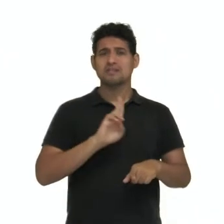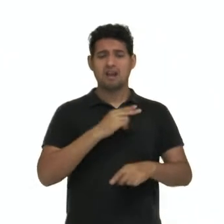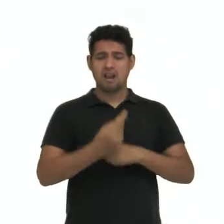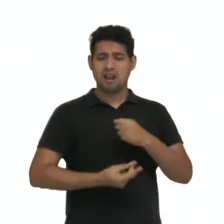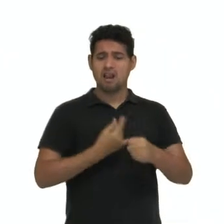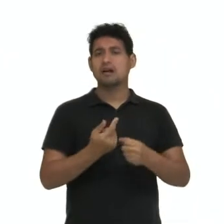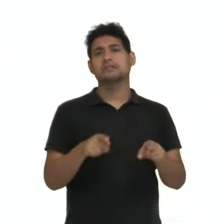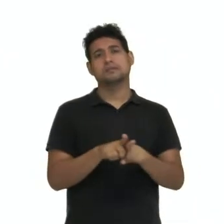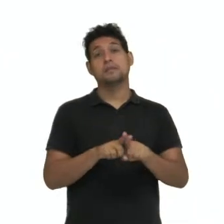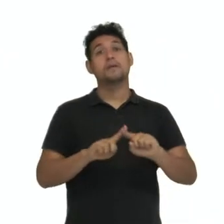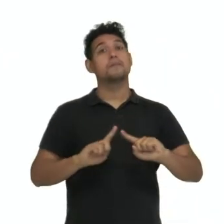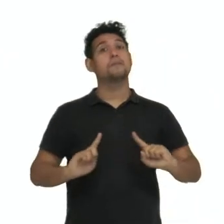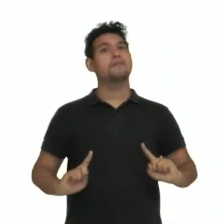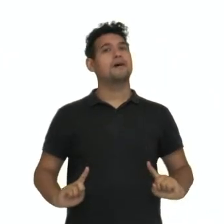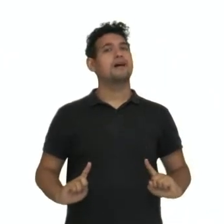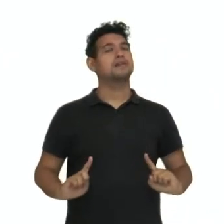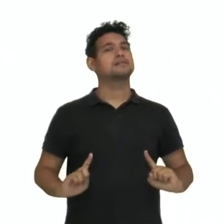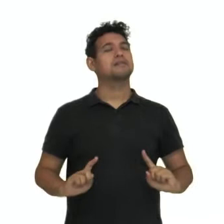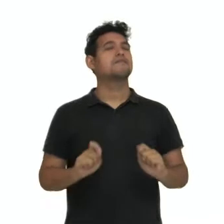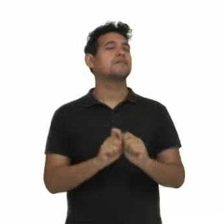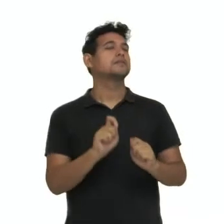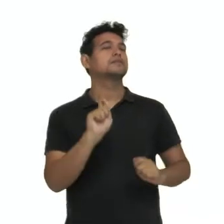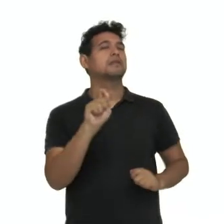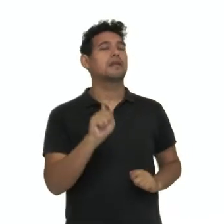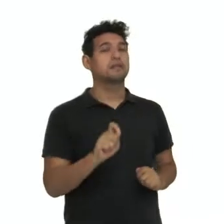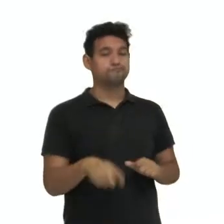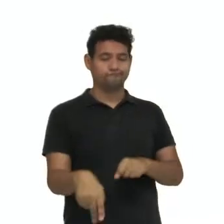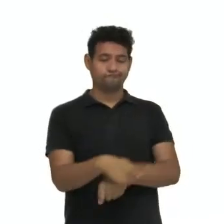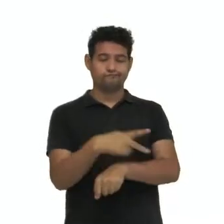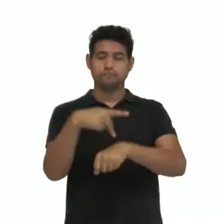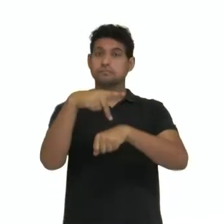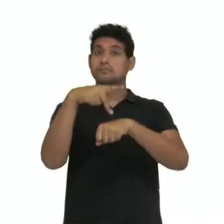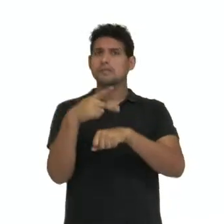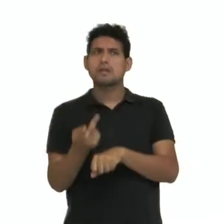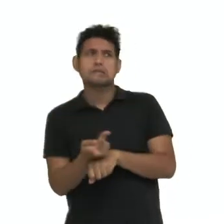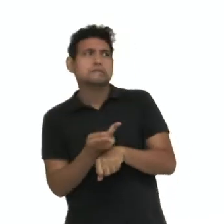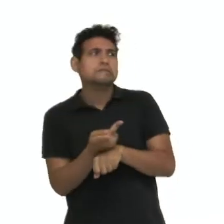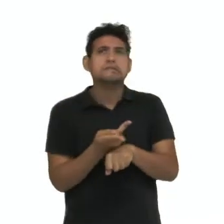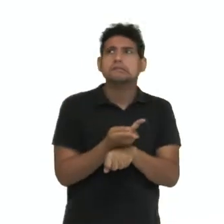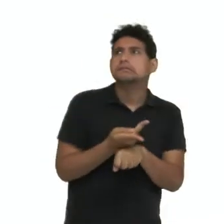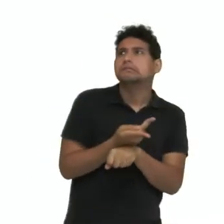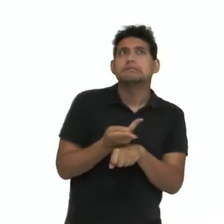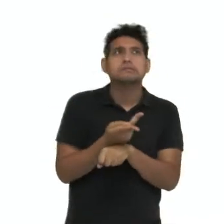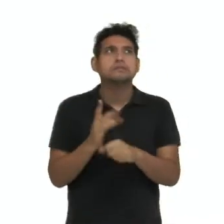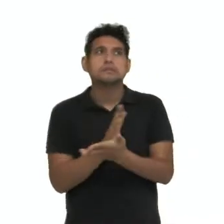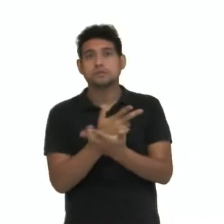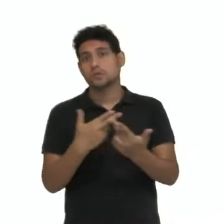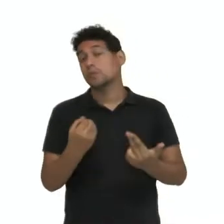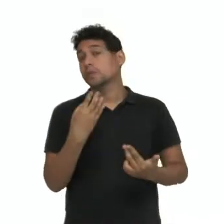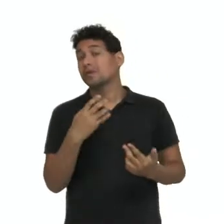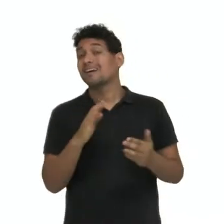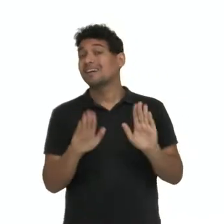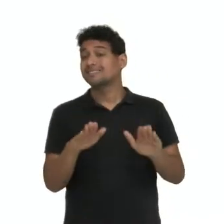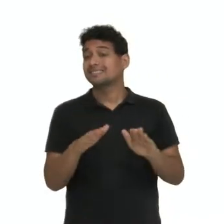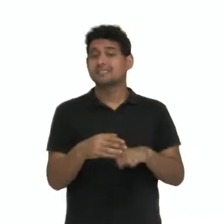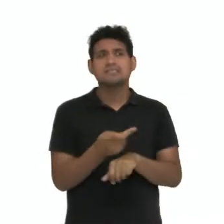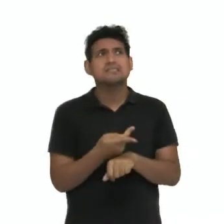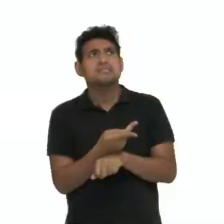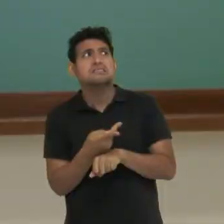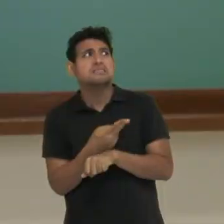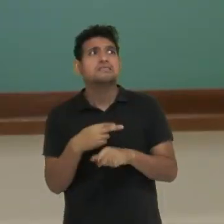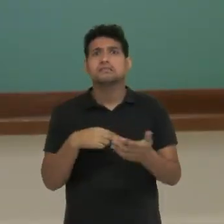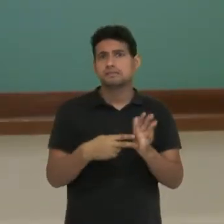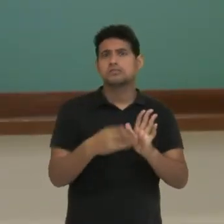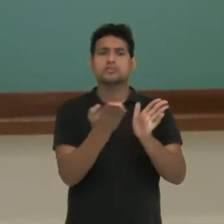recursos. E esses, obviamente, fazem com que os países busquem alternativas. Às vezes essas alternativas